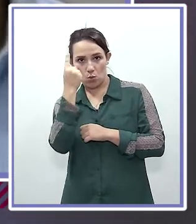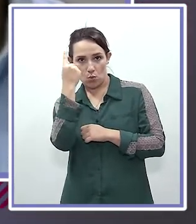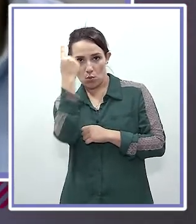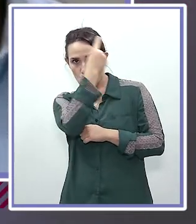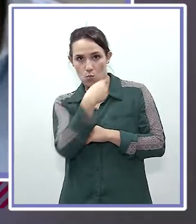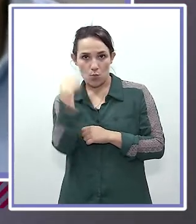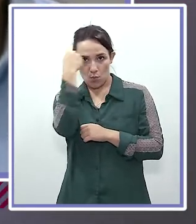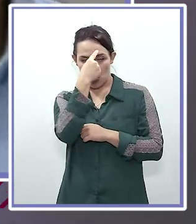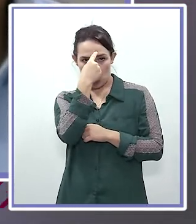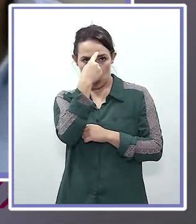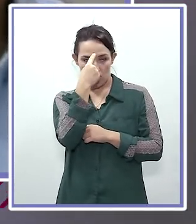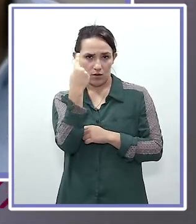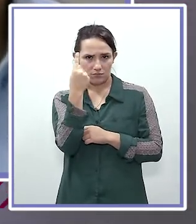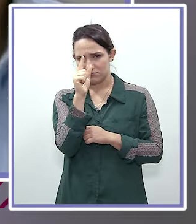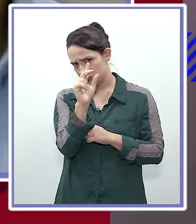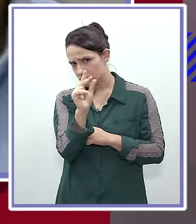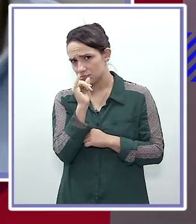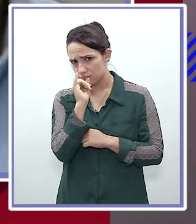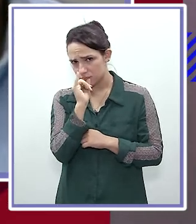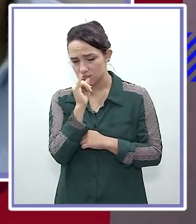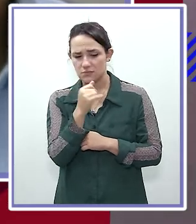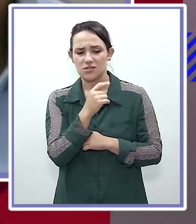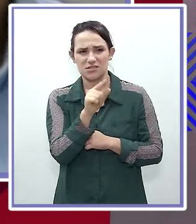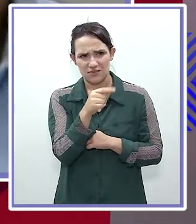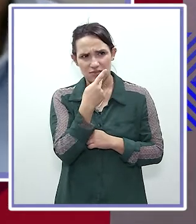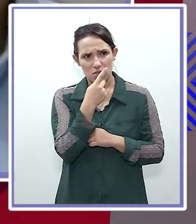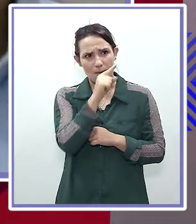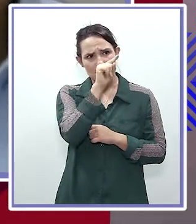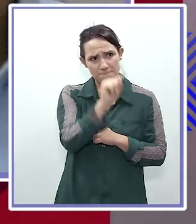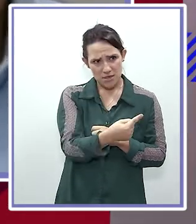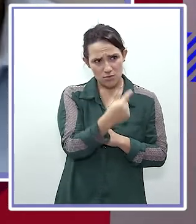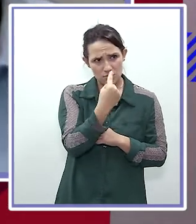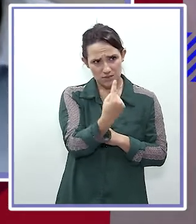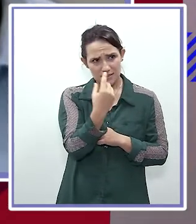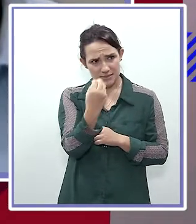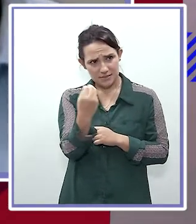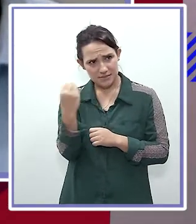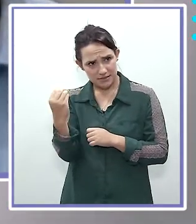seria quilowatt-hora ou megawatt-hora, né? Você disse, Então,